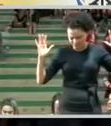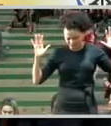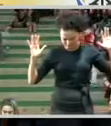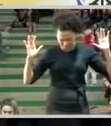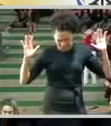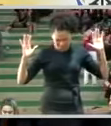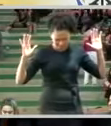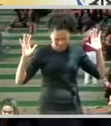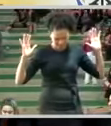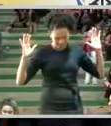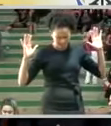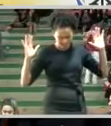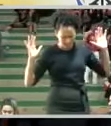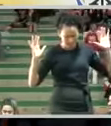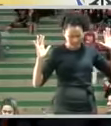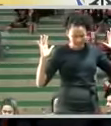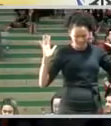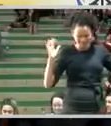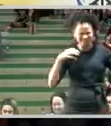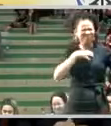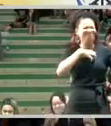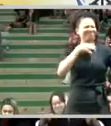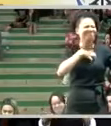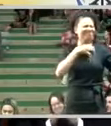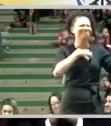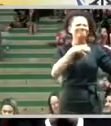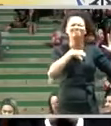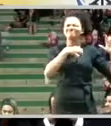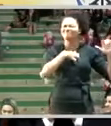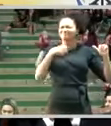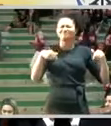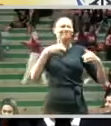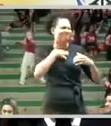Você está aí, está sentindo o que eu estou sentindo aqui, tá?